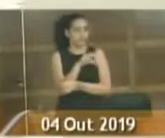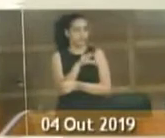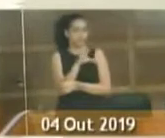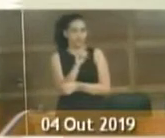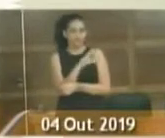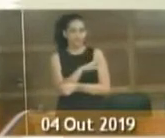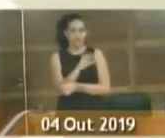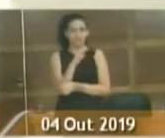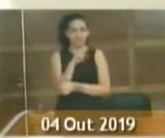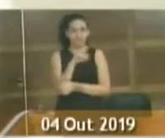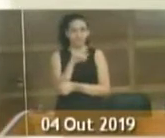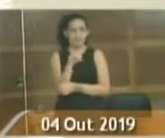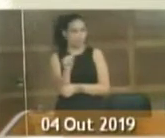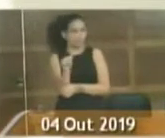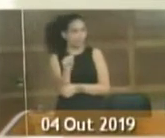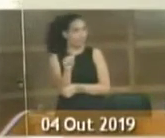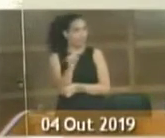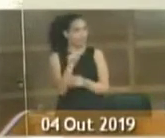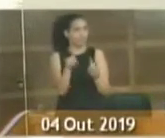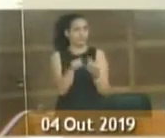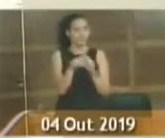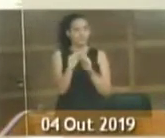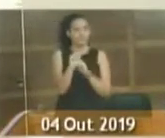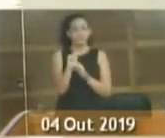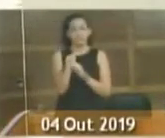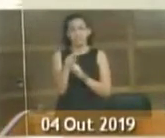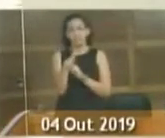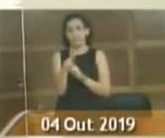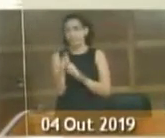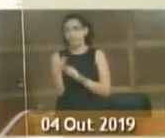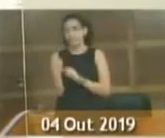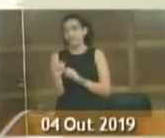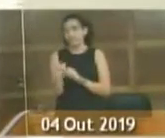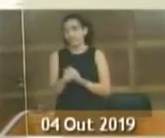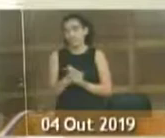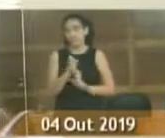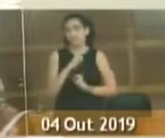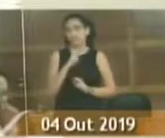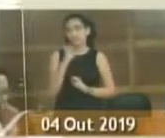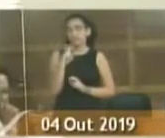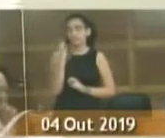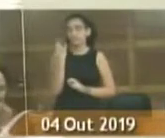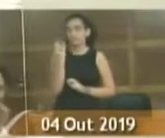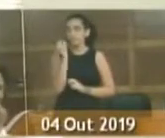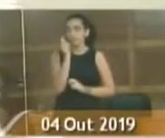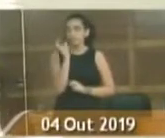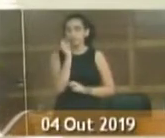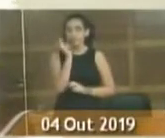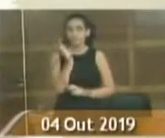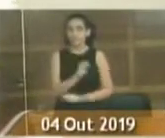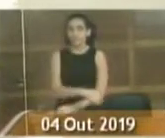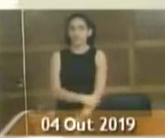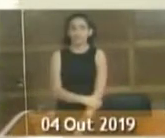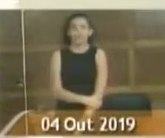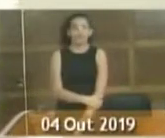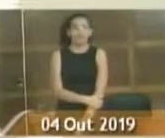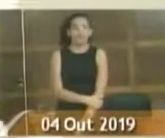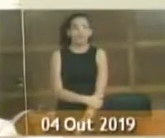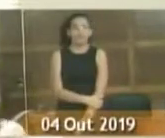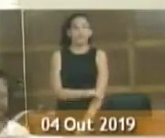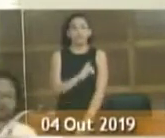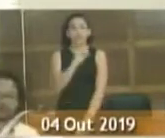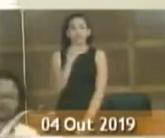Mia Laura e Saura Petrius, e tenho 5 gatos, que eu amo, os felinos,